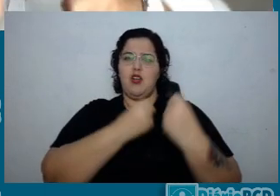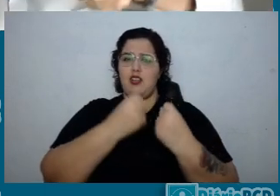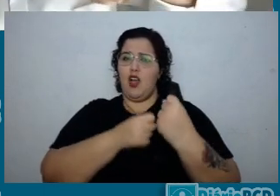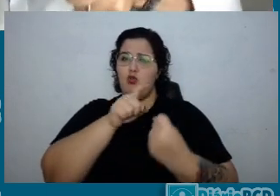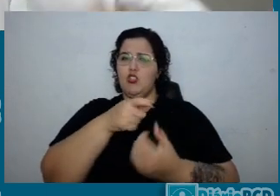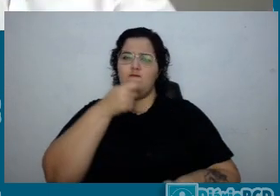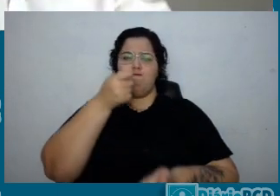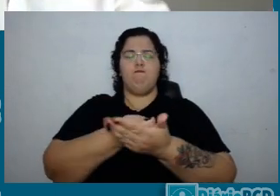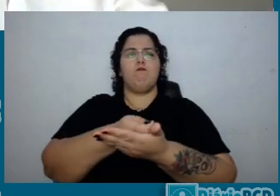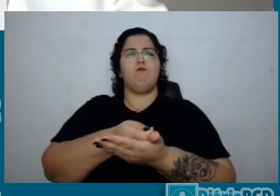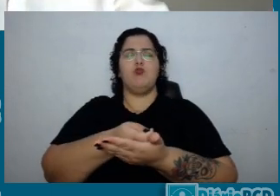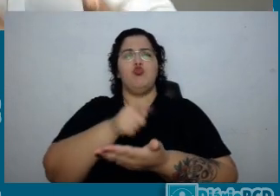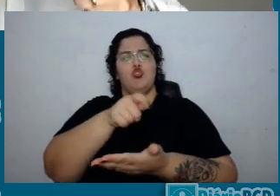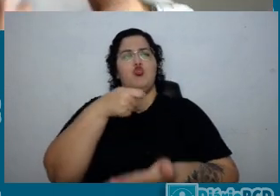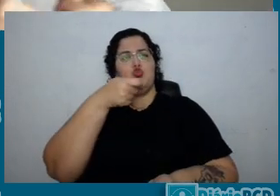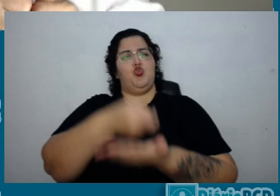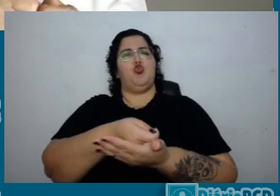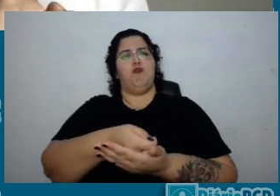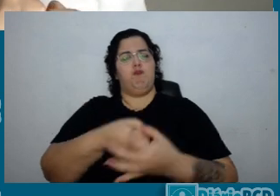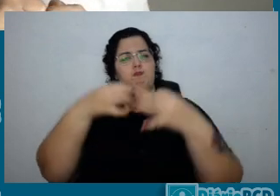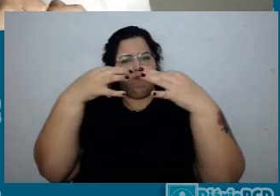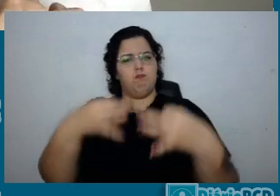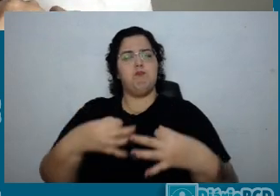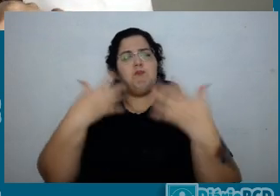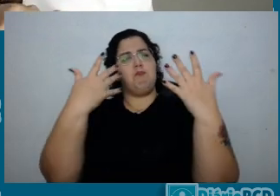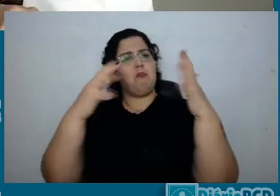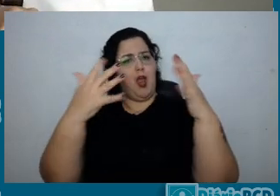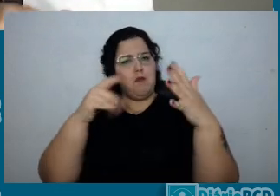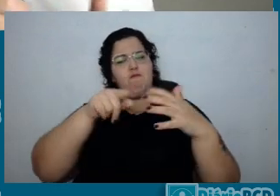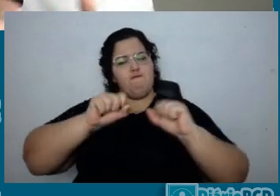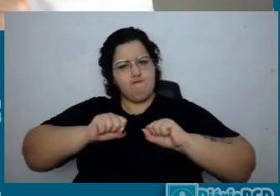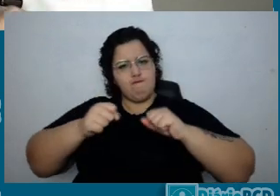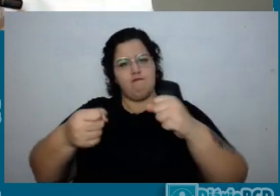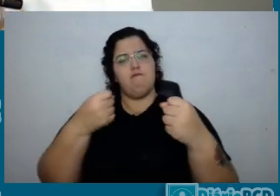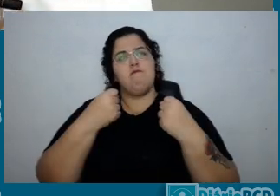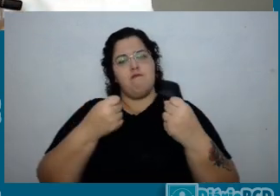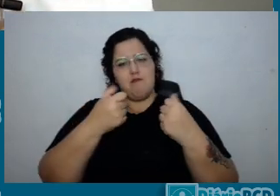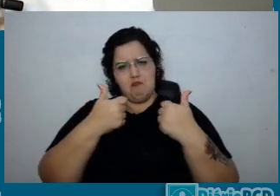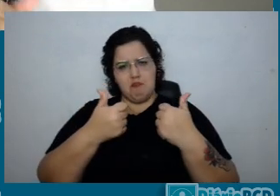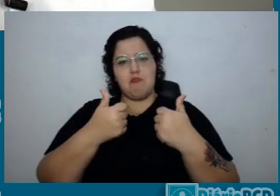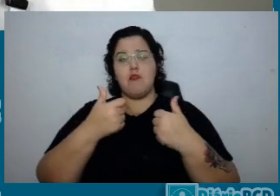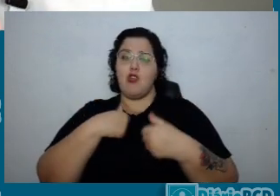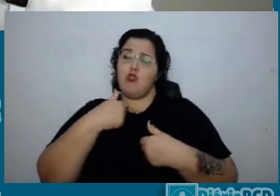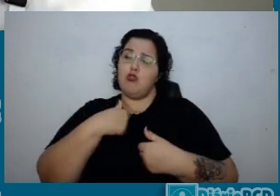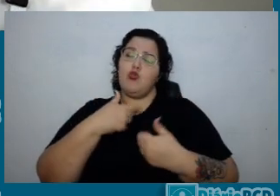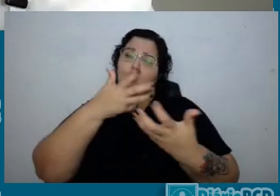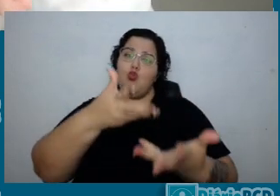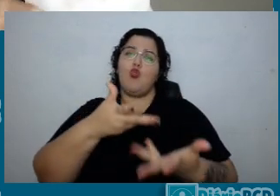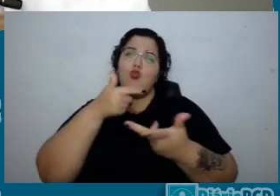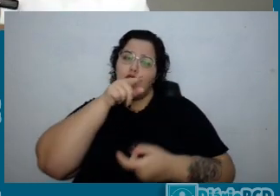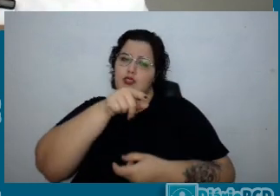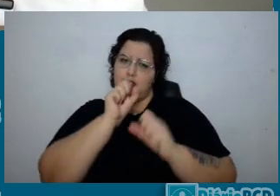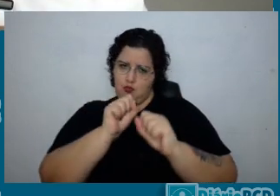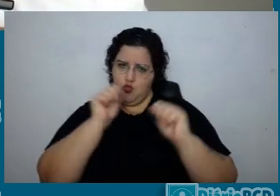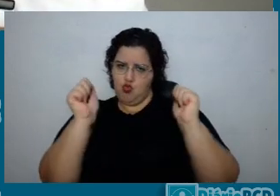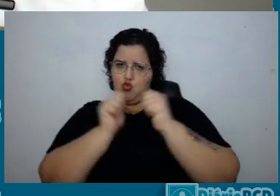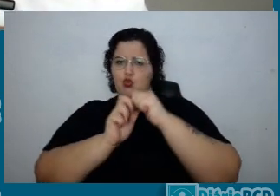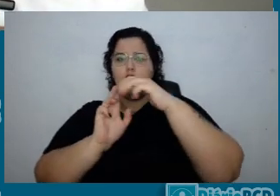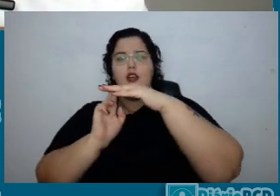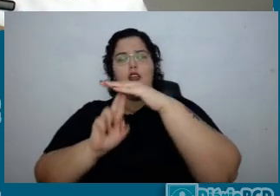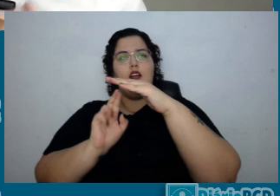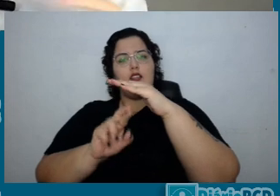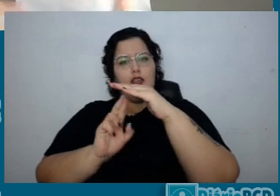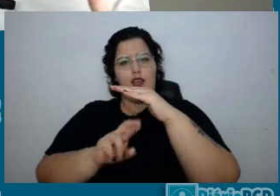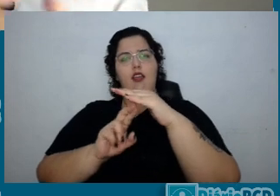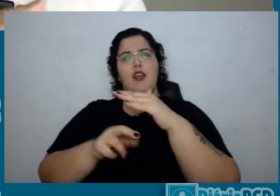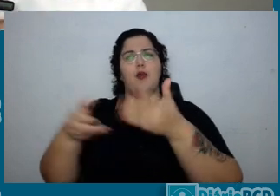automobilístico. Você foi dura nisso e as pessoas querem te parabenizar. E eu queria te convidar para você estar um período com a gente lá na Reatec